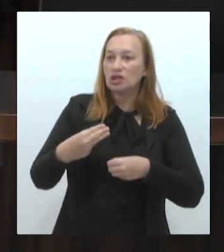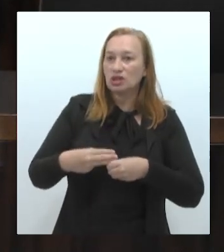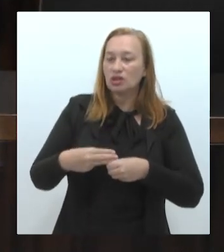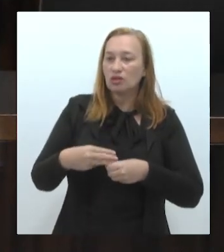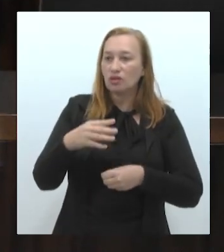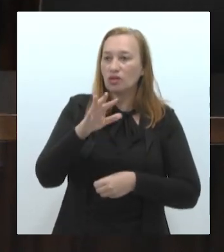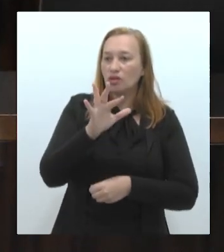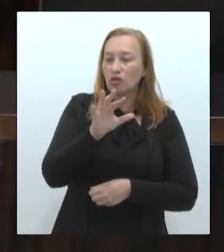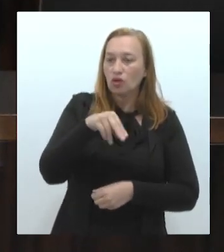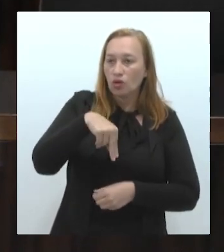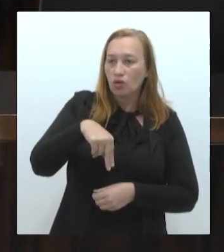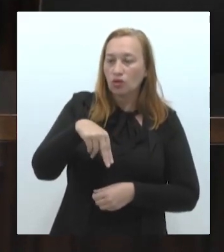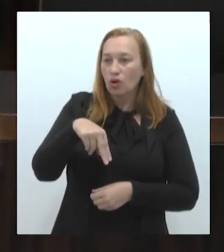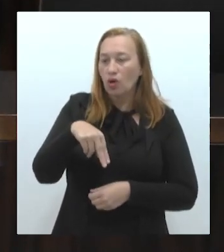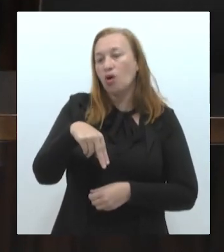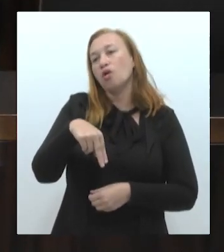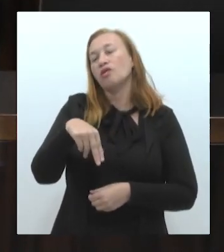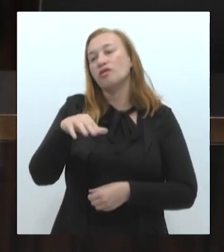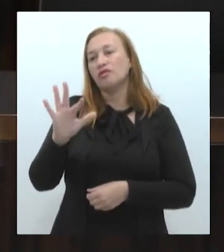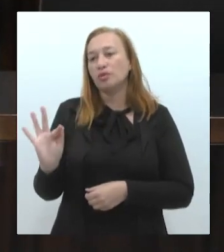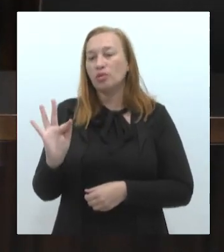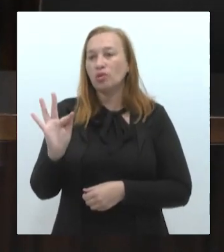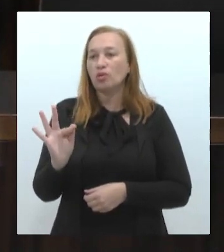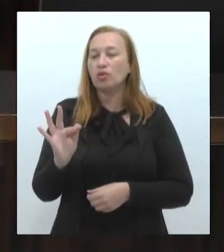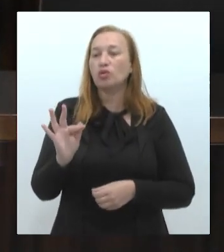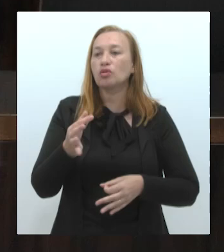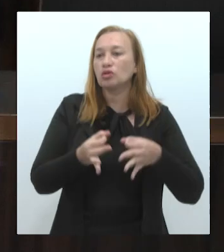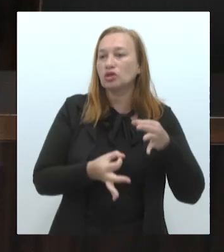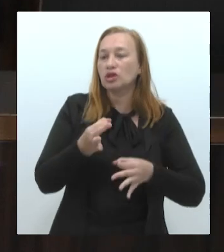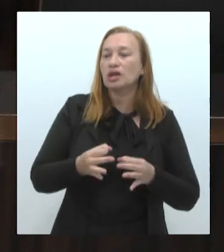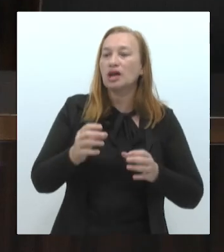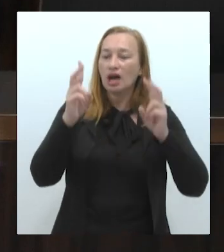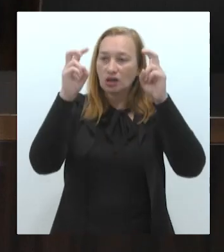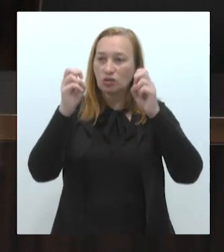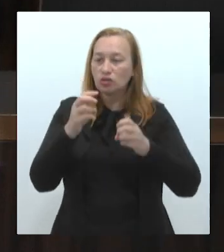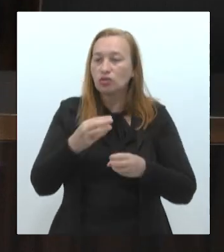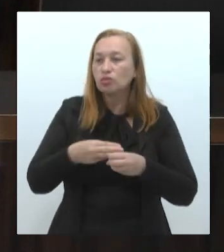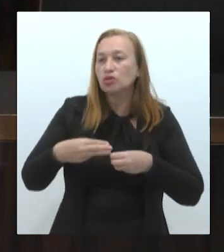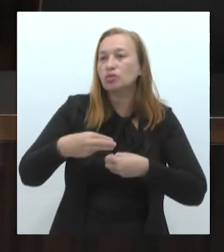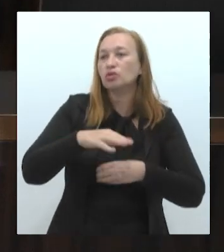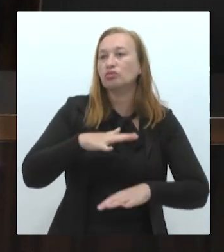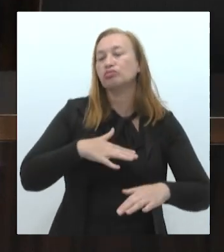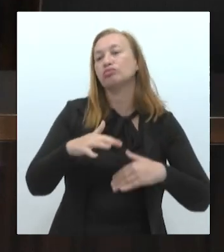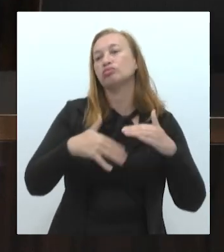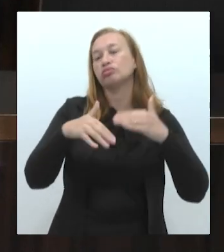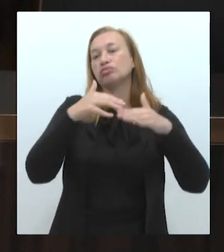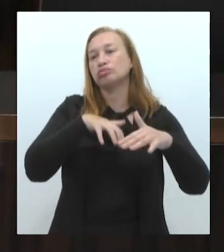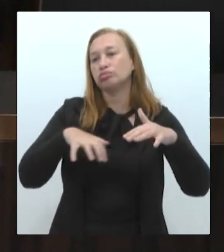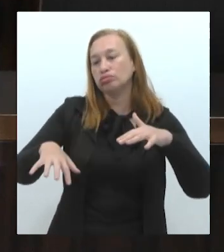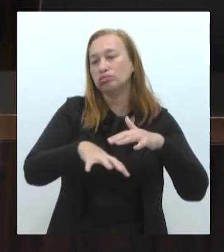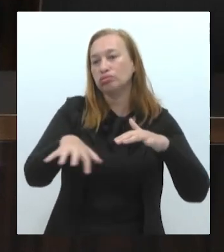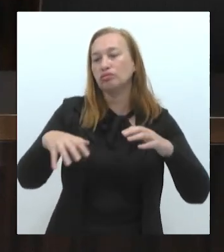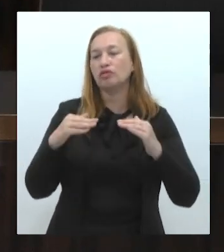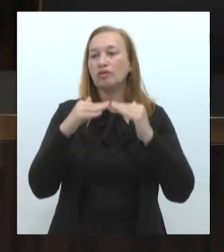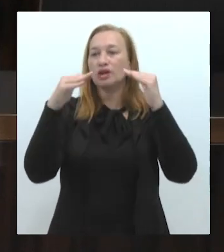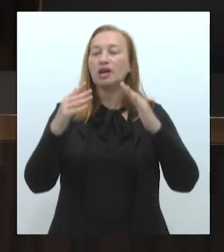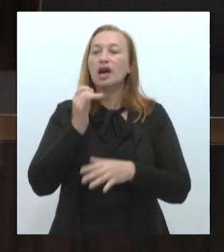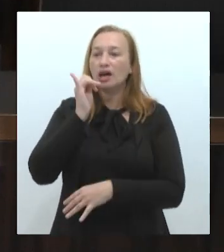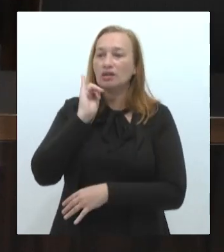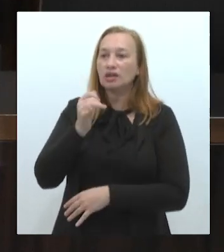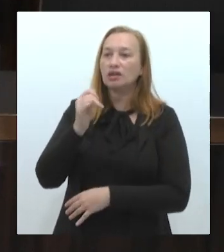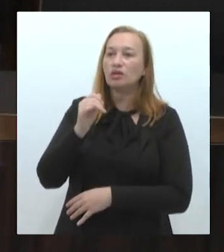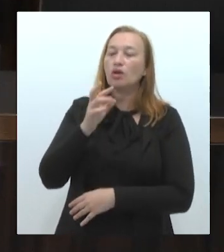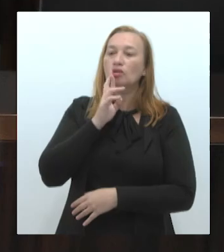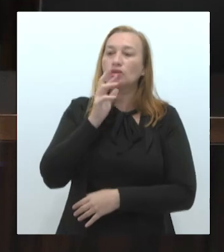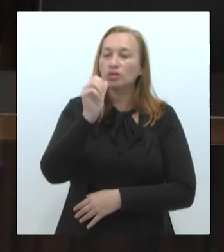Parecer das comissões de Constituição e Justiça, pela Juridicidade, de Assuntos Municipais e Desenvolvimento Regional, favorável. Relatores, deputado Rodrigo